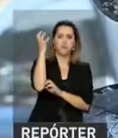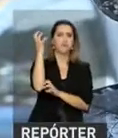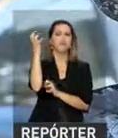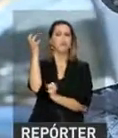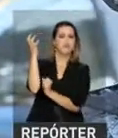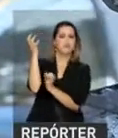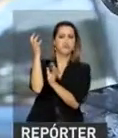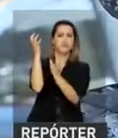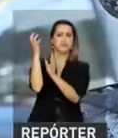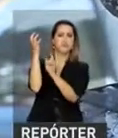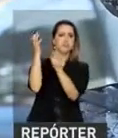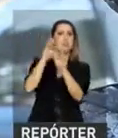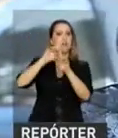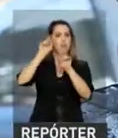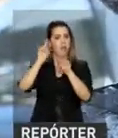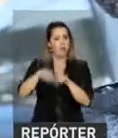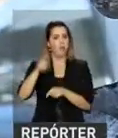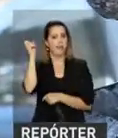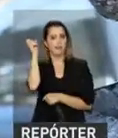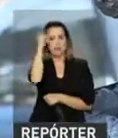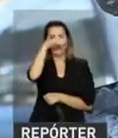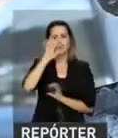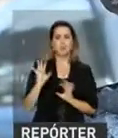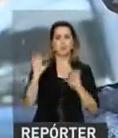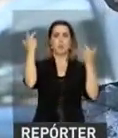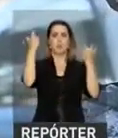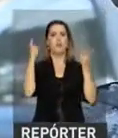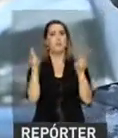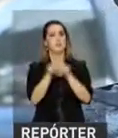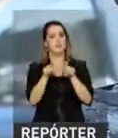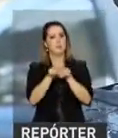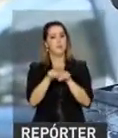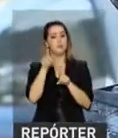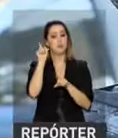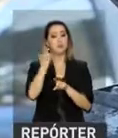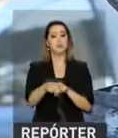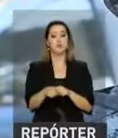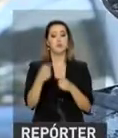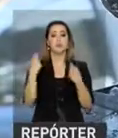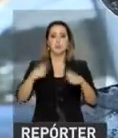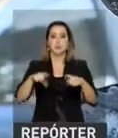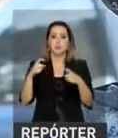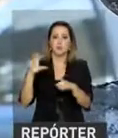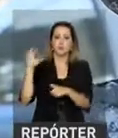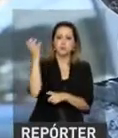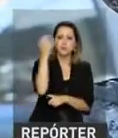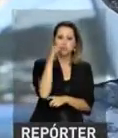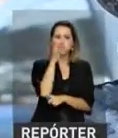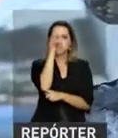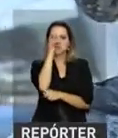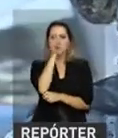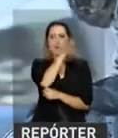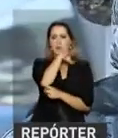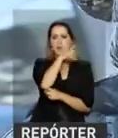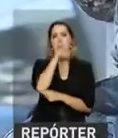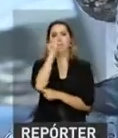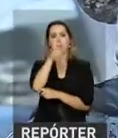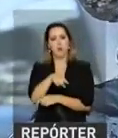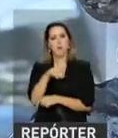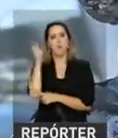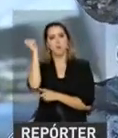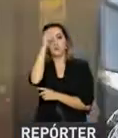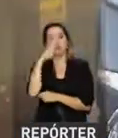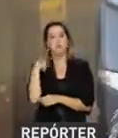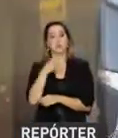Tem muitas adversidades, questões climáticas, como também de flora. E estamos preparados para atuar